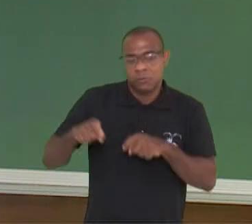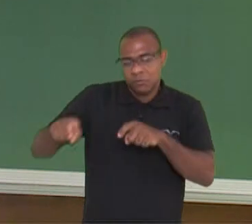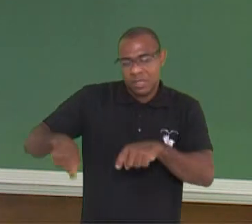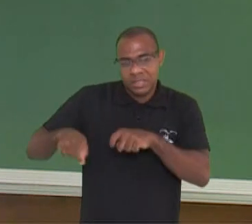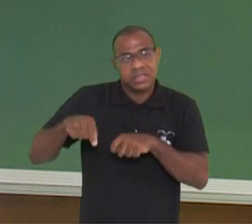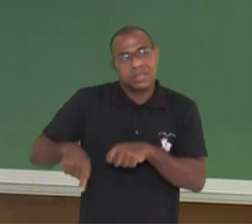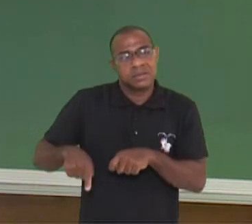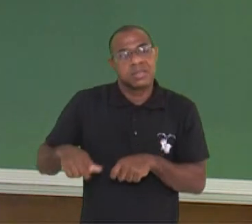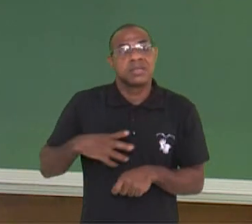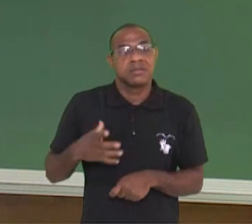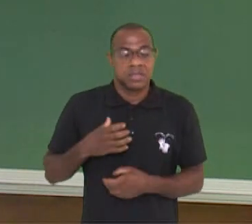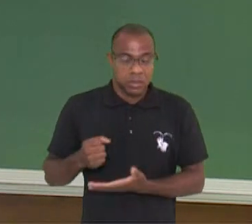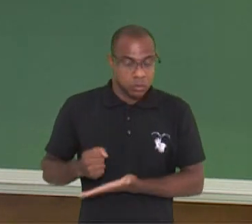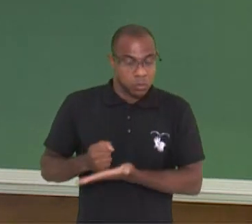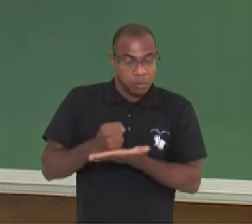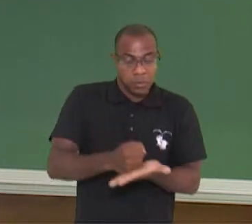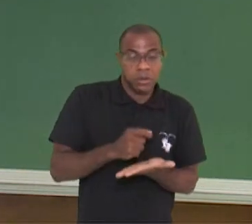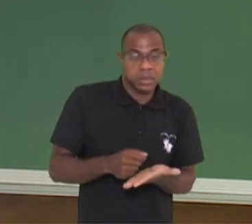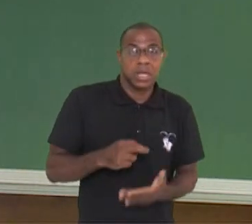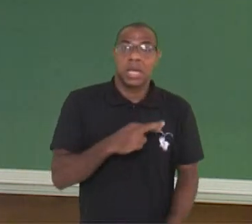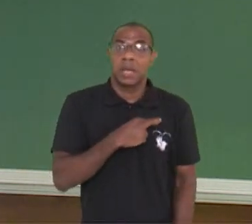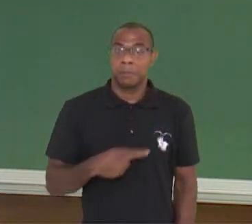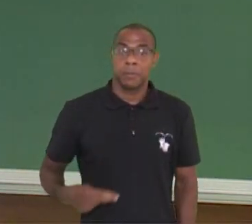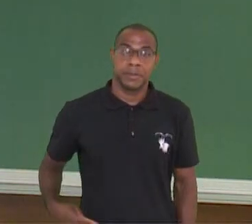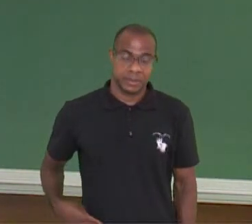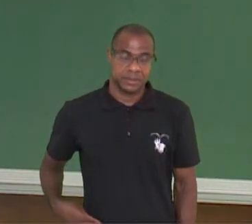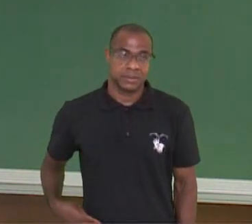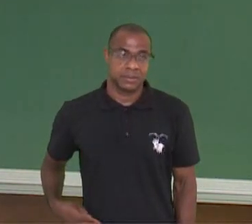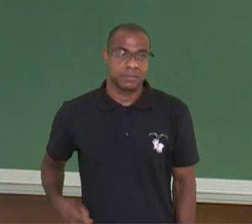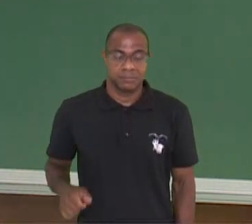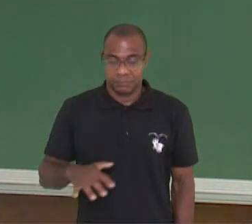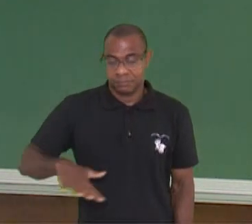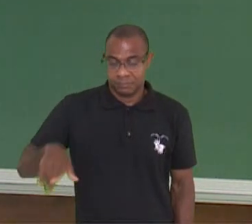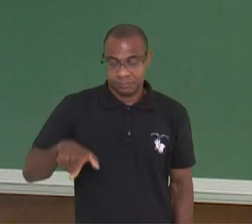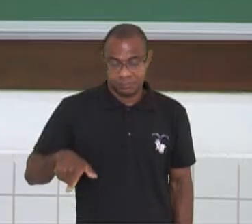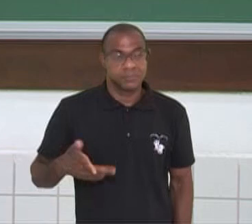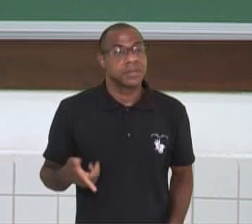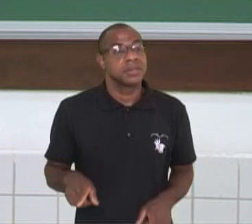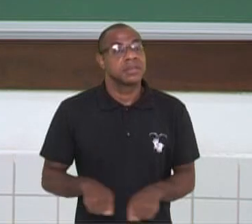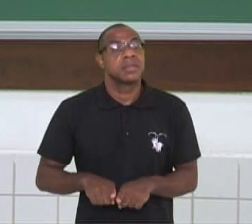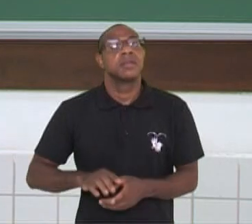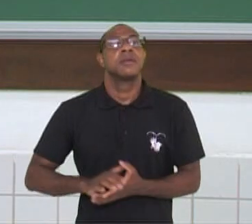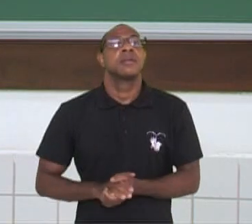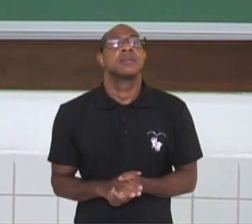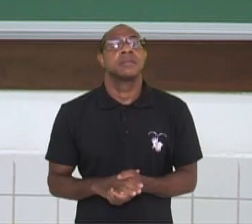indo apoiar o republicanismo e tinham ingressado no Partido Republicano